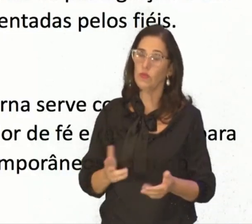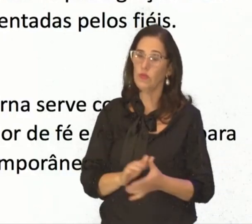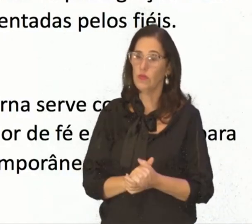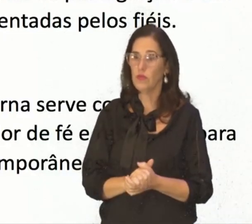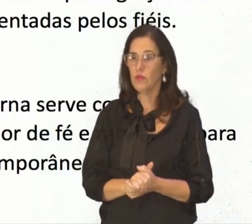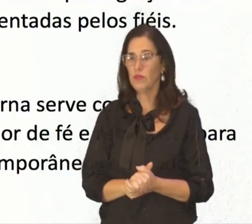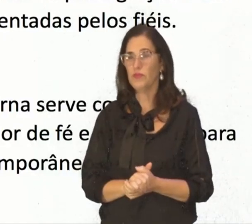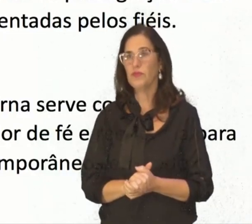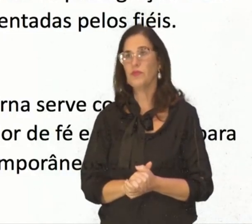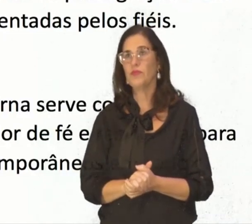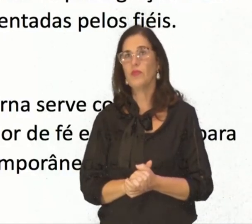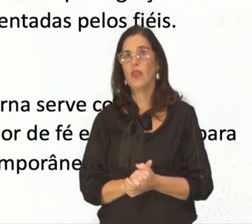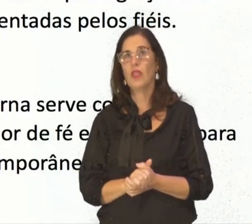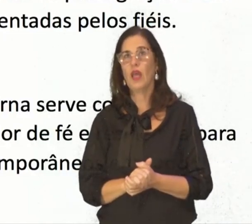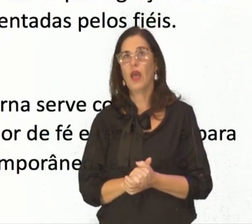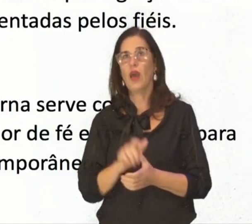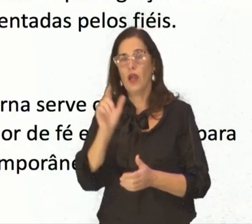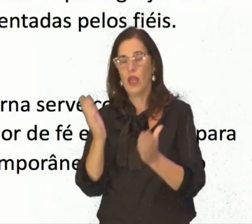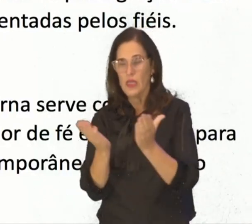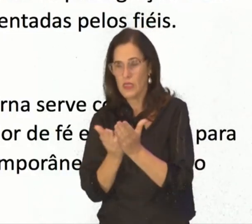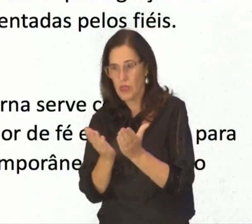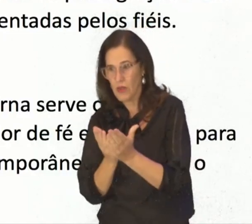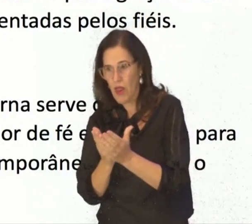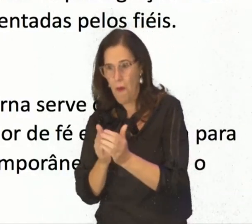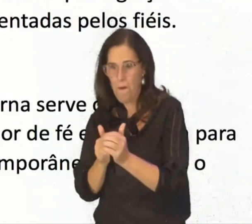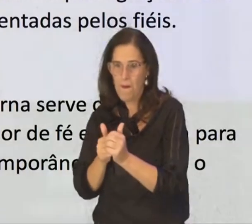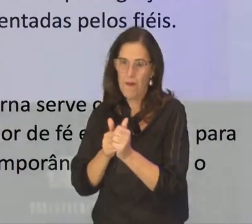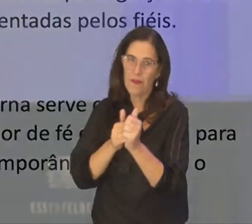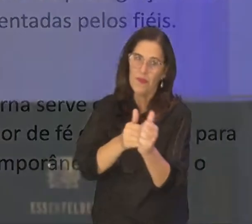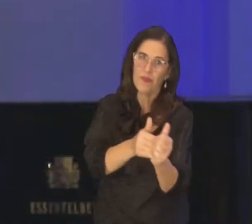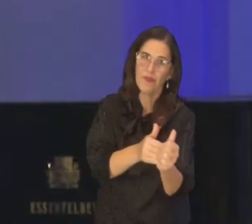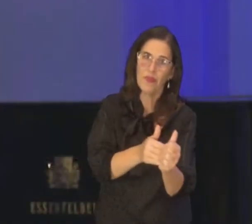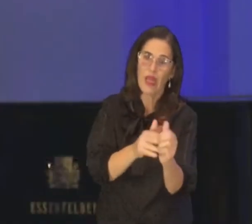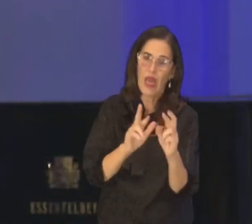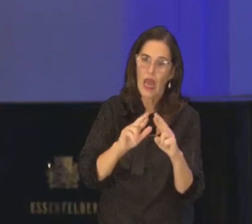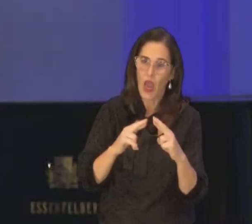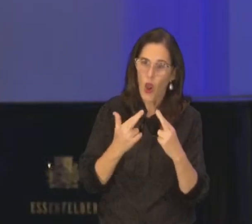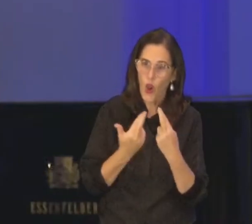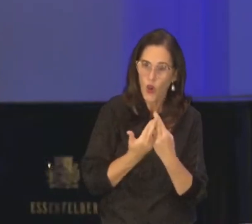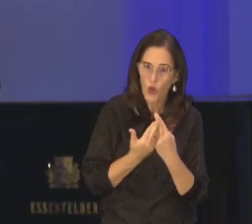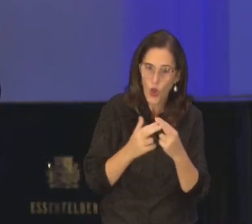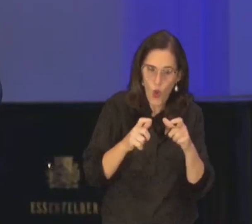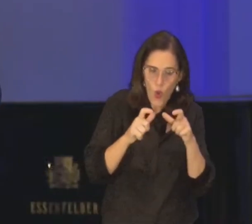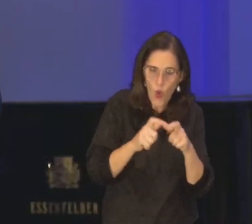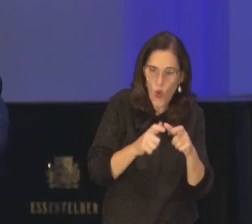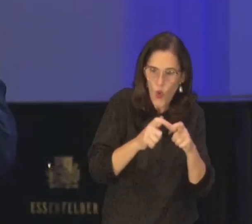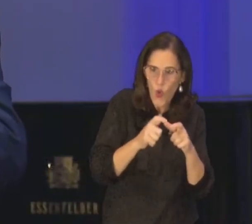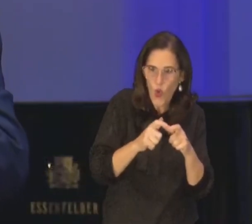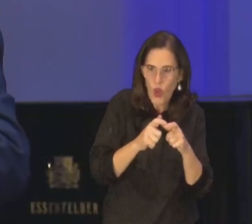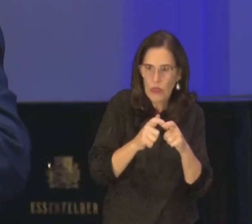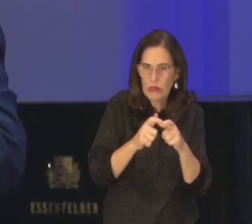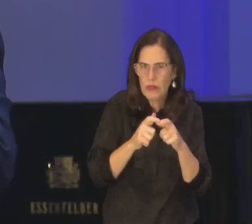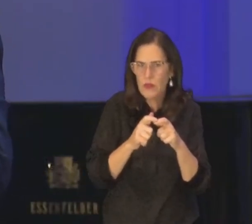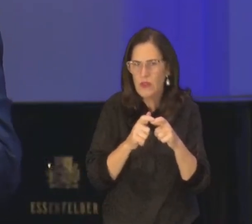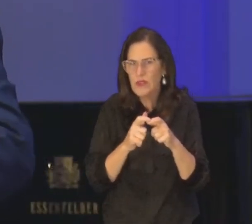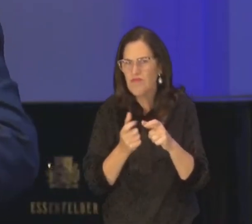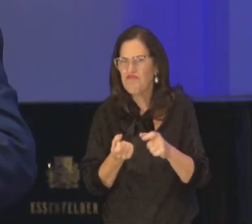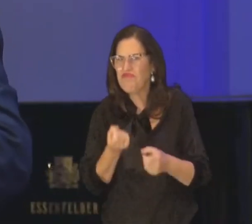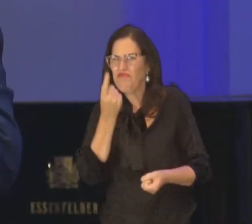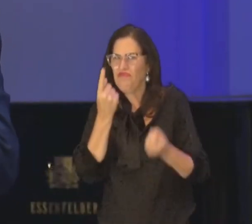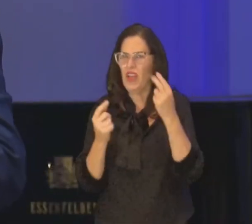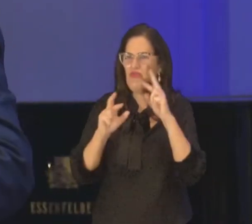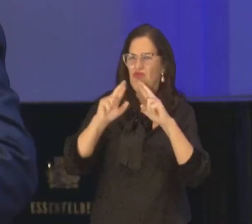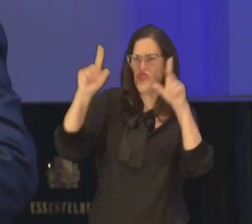Isso levaria os cristãos, como levou os cristãos, a se reunirem nos lugares mais inusitados, mais